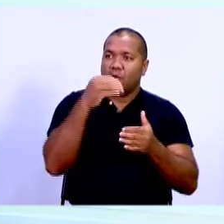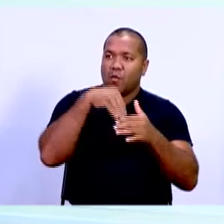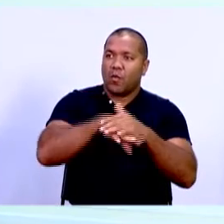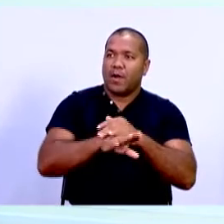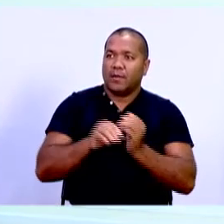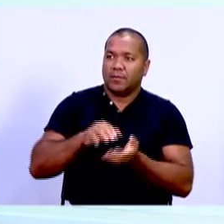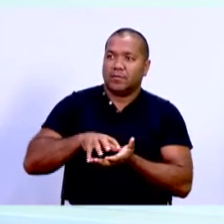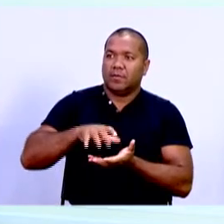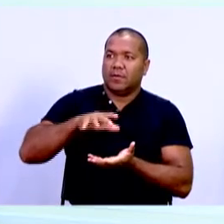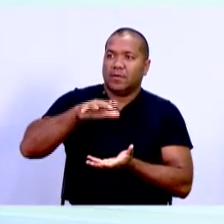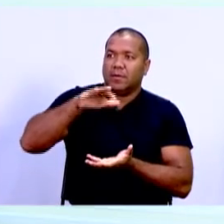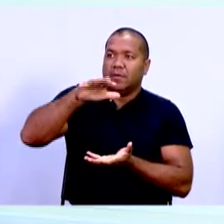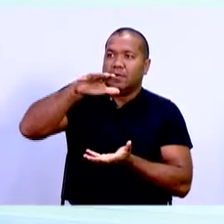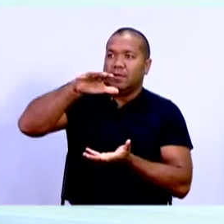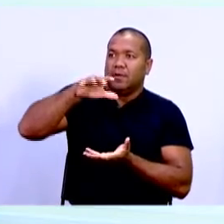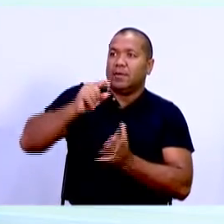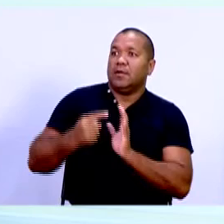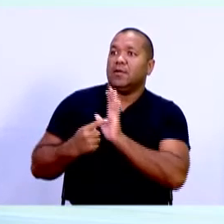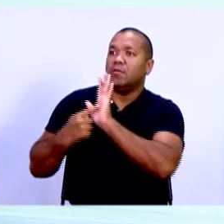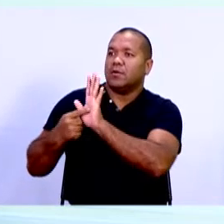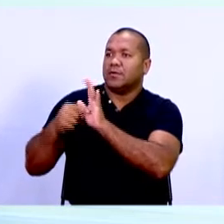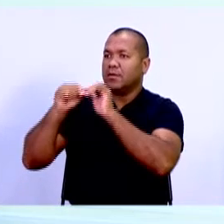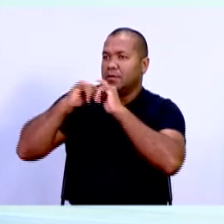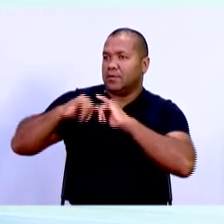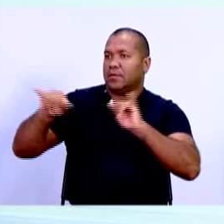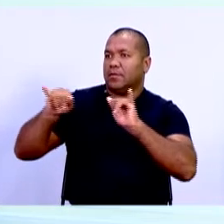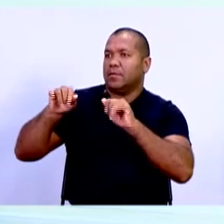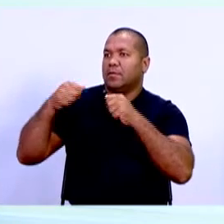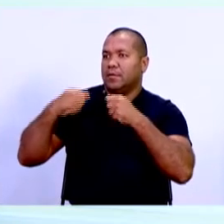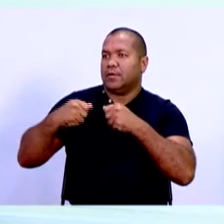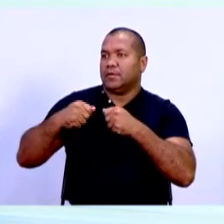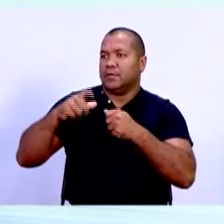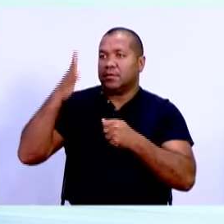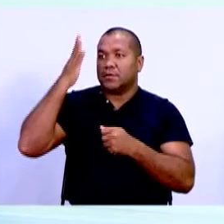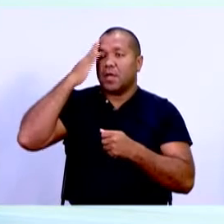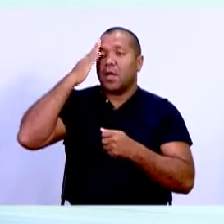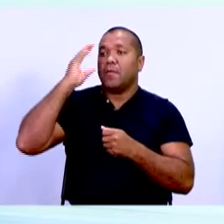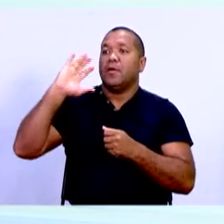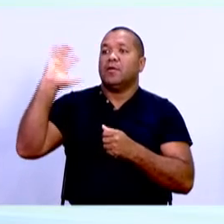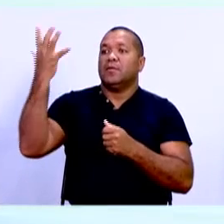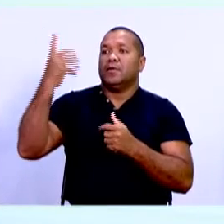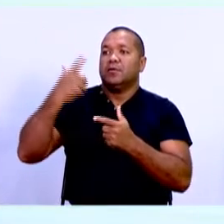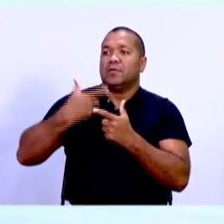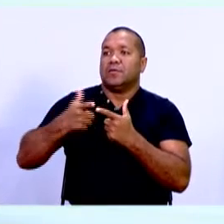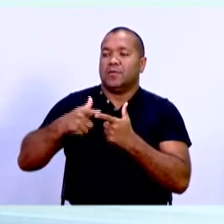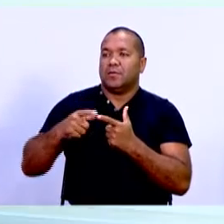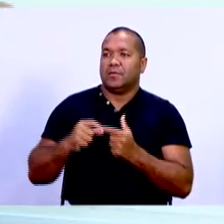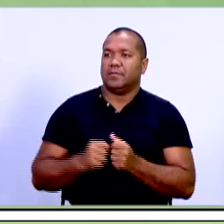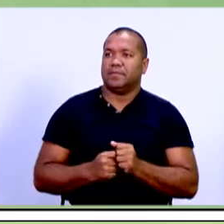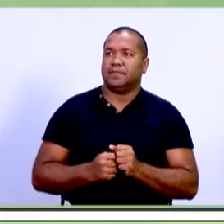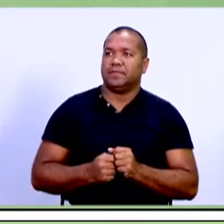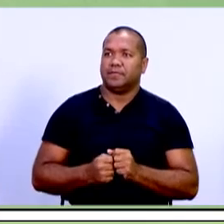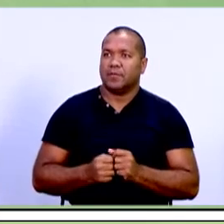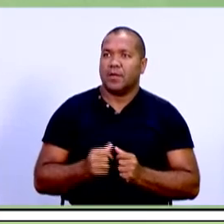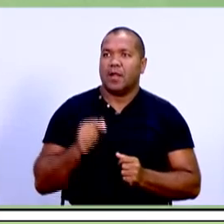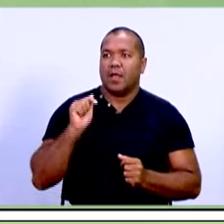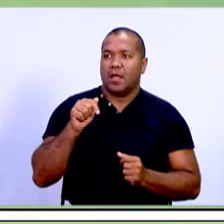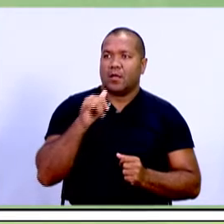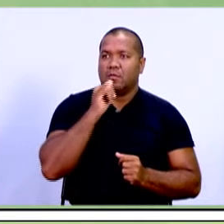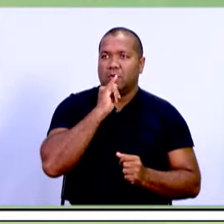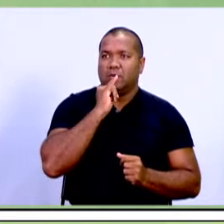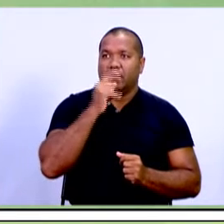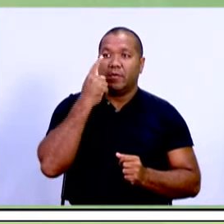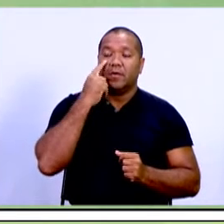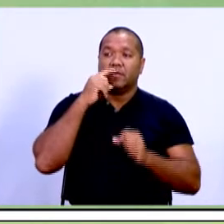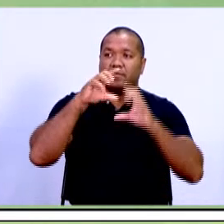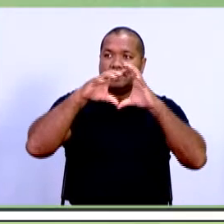e gerar essas informações que são necessárias para a tomada de decisão. Aqui no quadro nós temos então o painel no